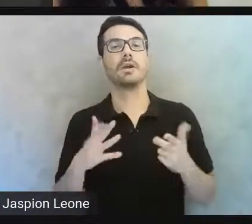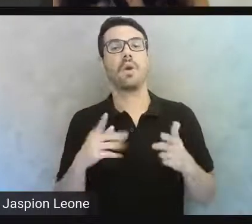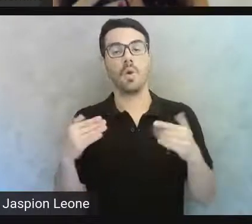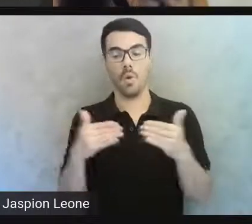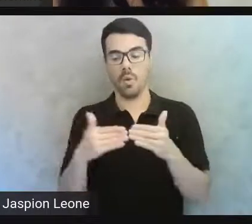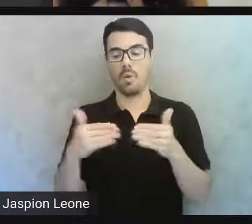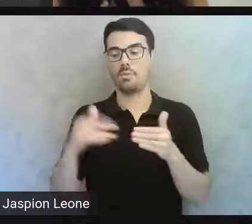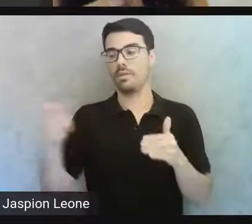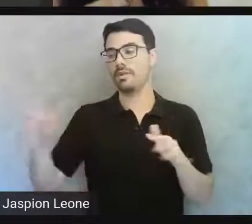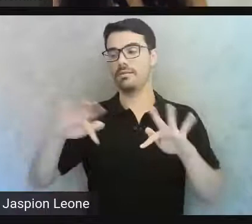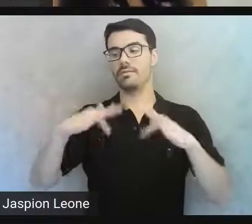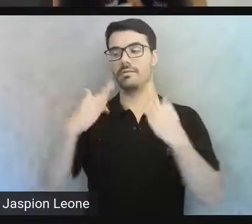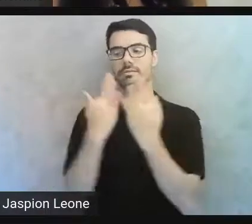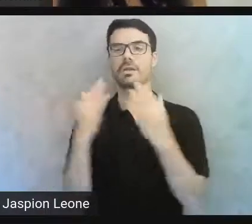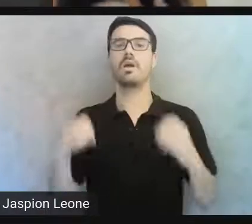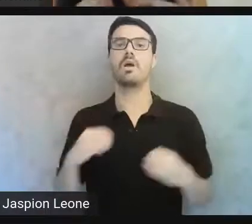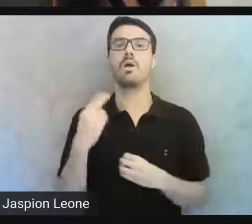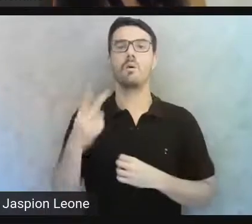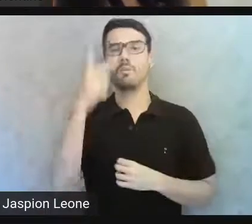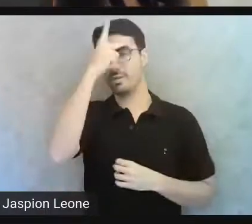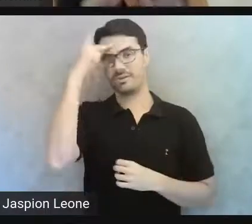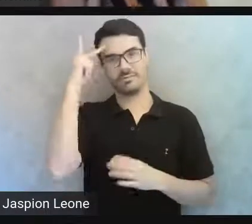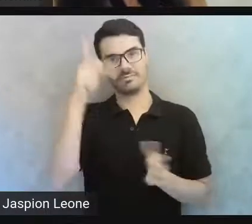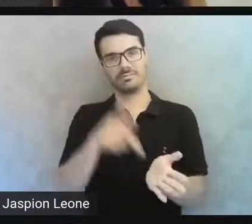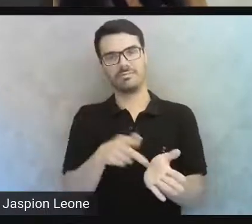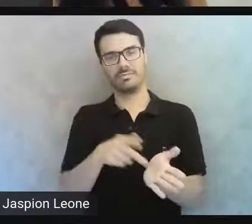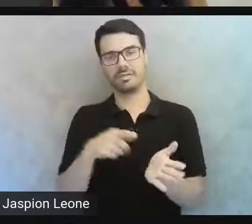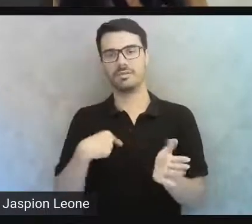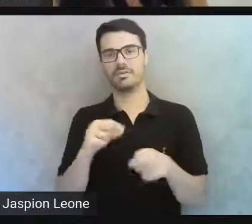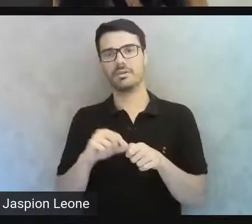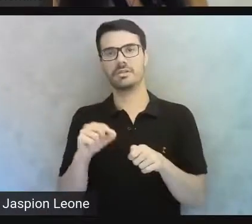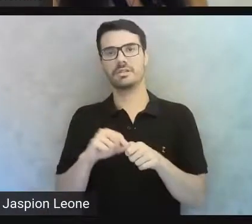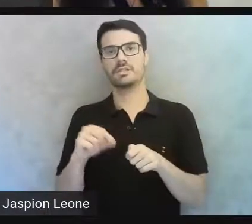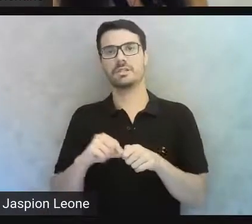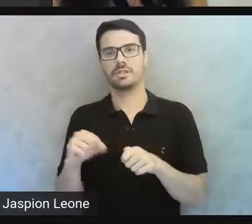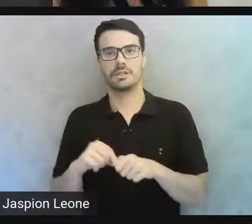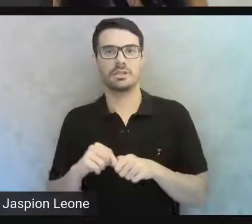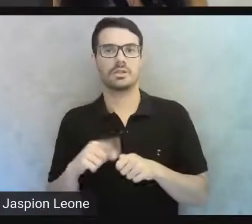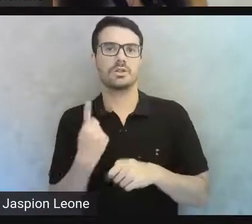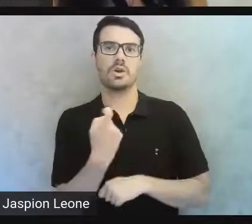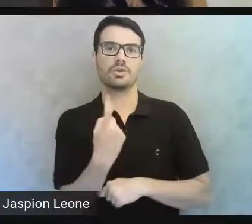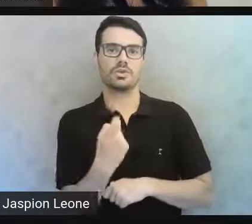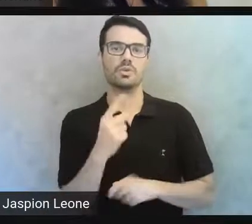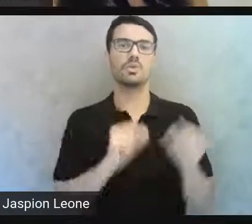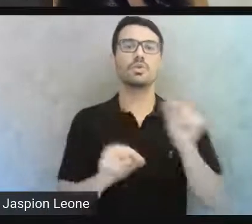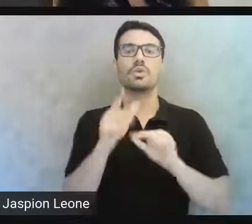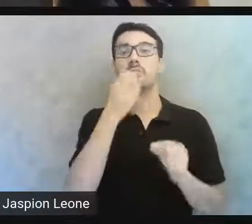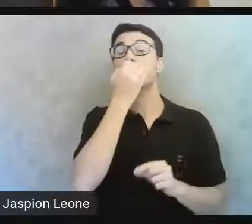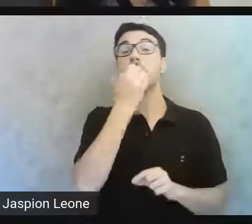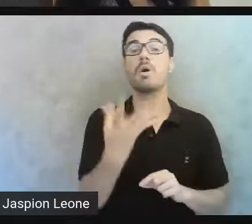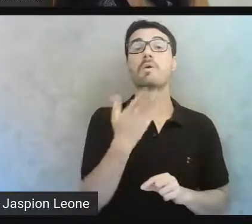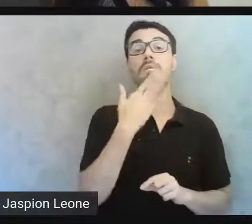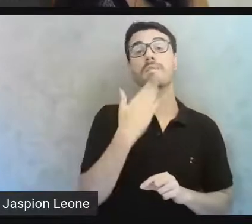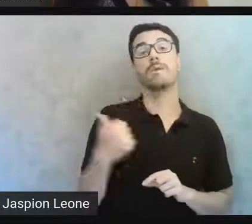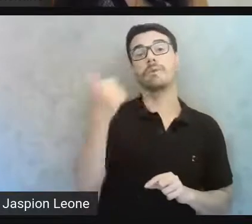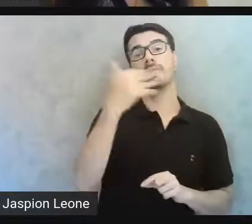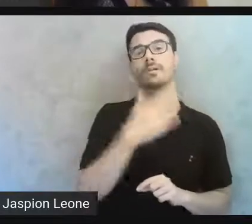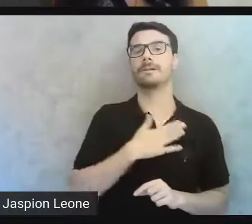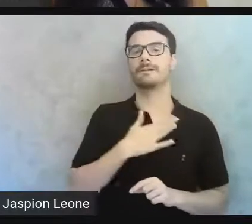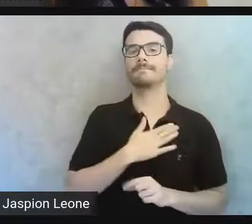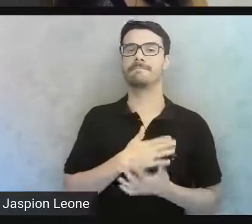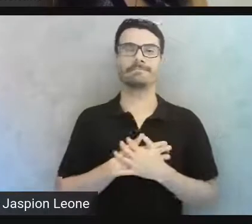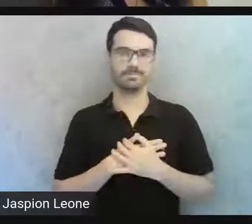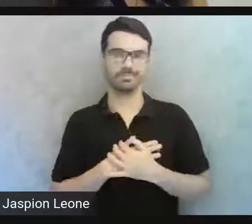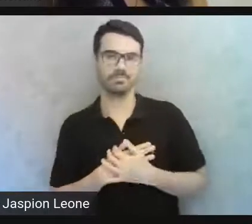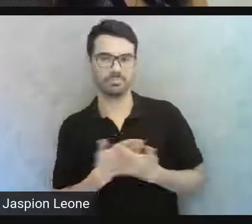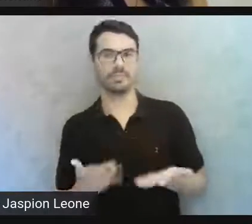com aquela família, ou com a pessoa mesmo, assim, se eu vou fazer sozinho, é o que funciona para mim, isso é importante, né, conhecer. E acho